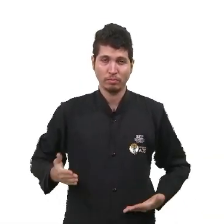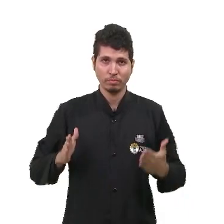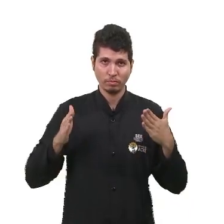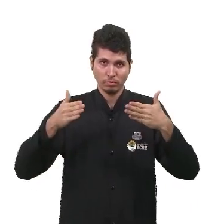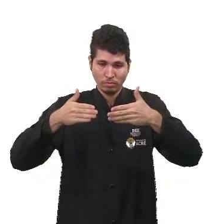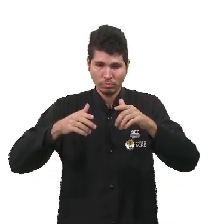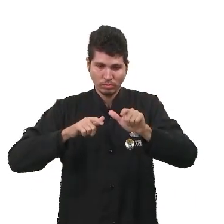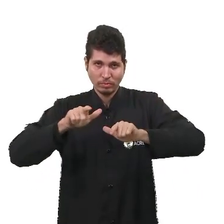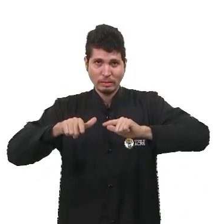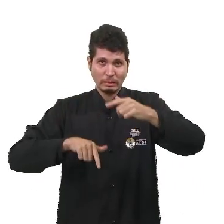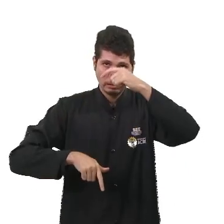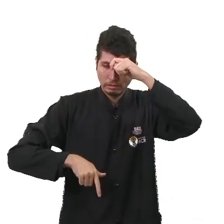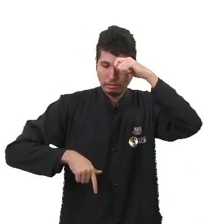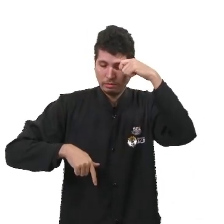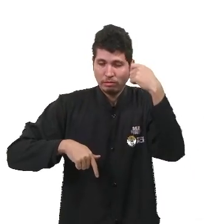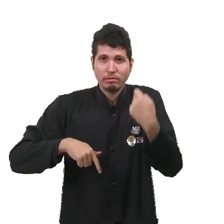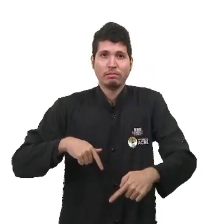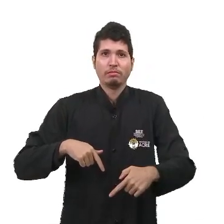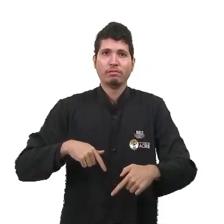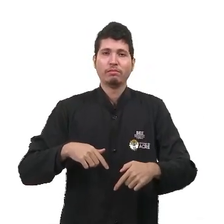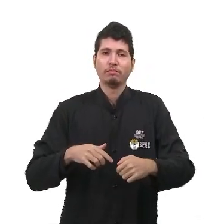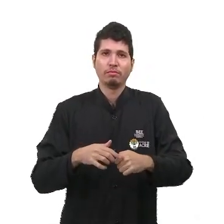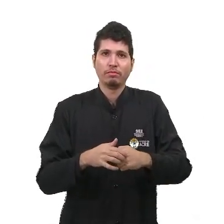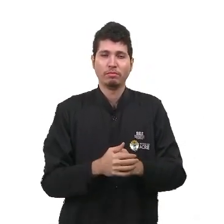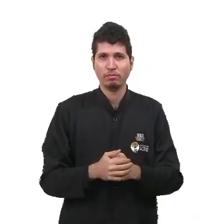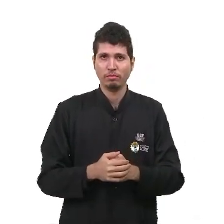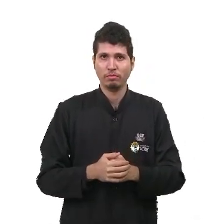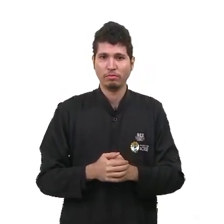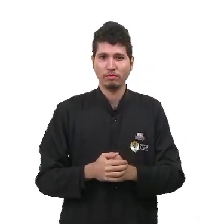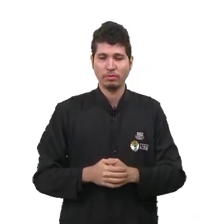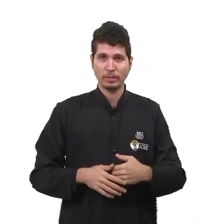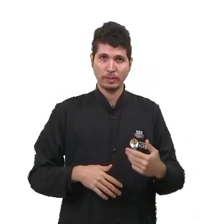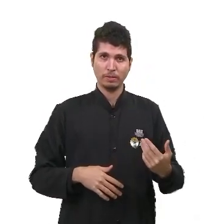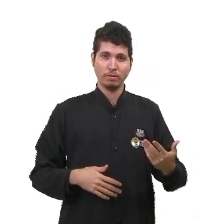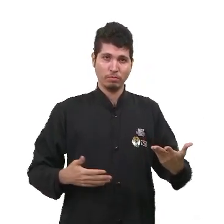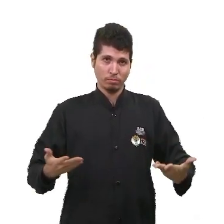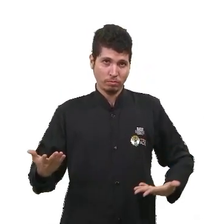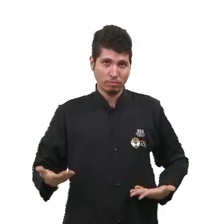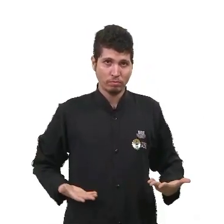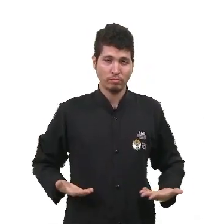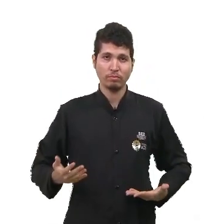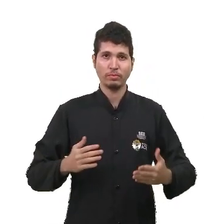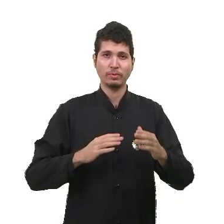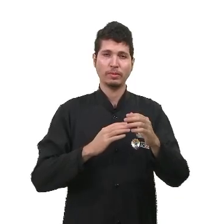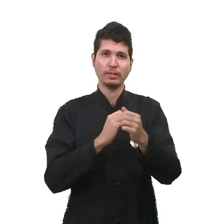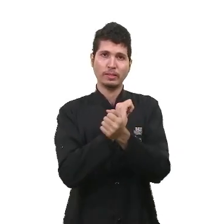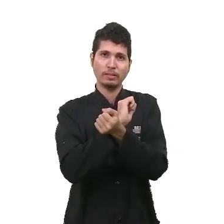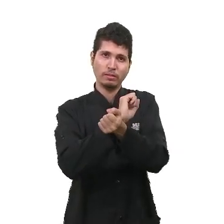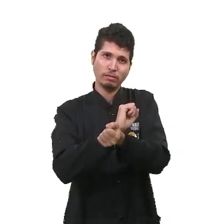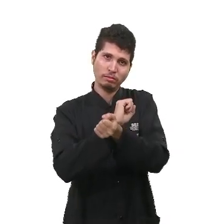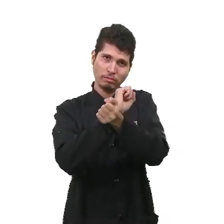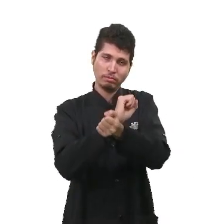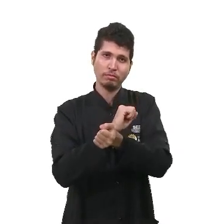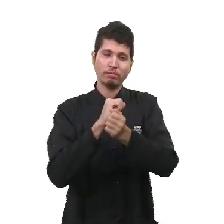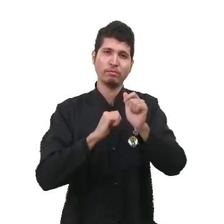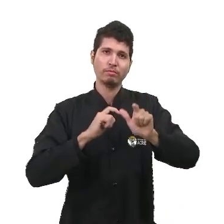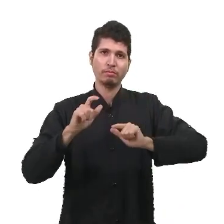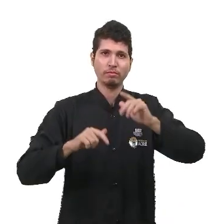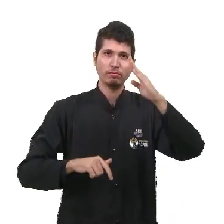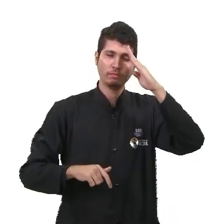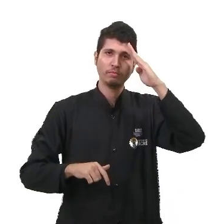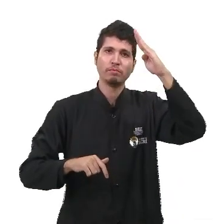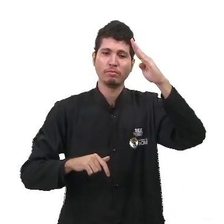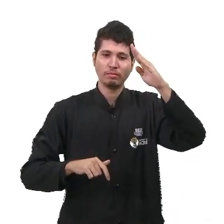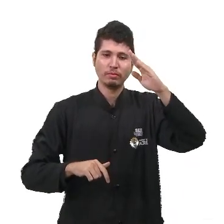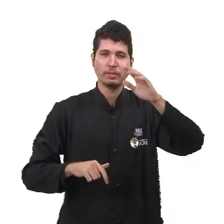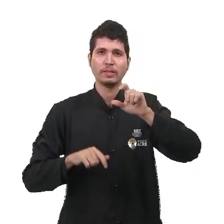trabalho árduo, novamente, a figura dos servos e dos escravos aqui, e eles trabalhavam principalmente aí no